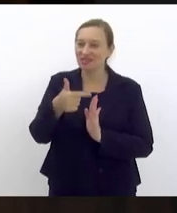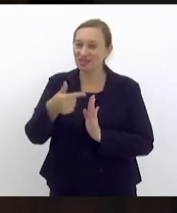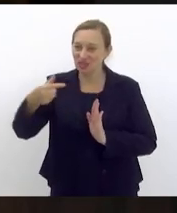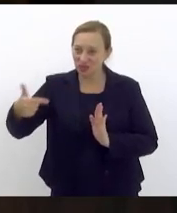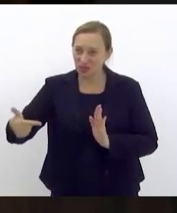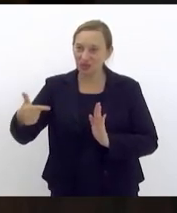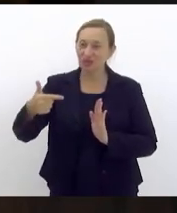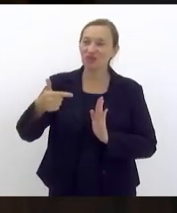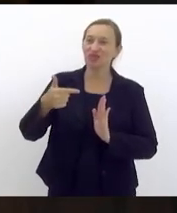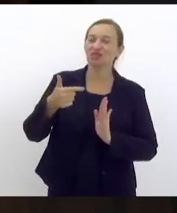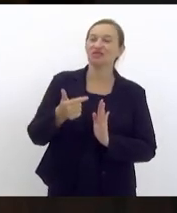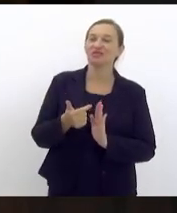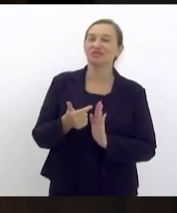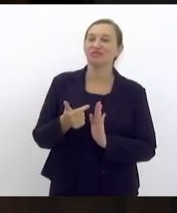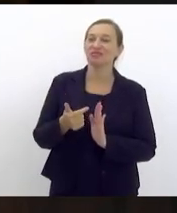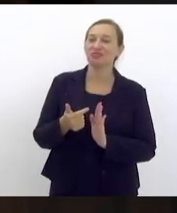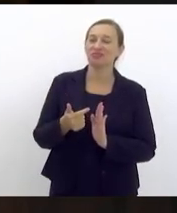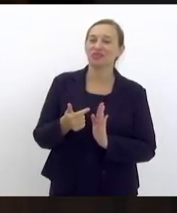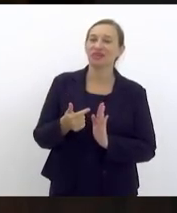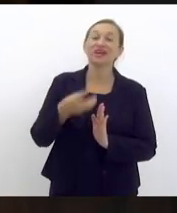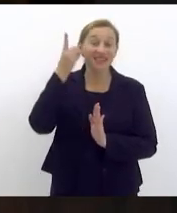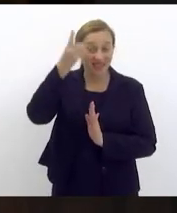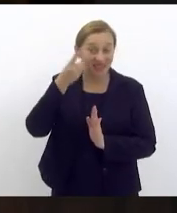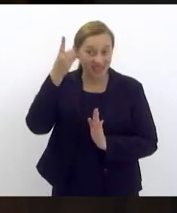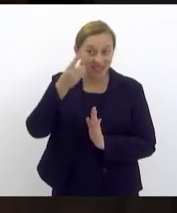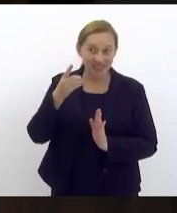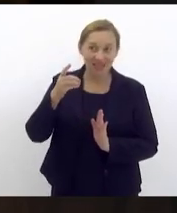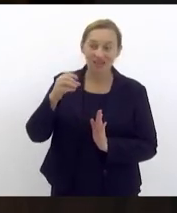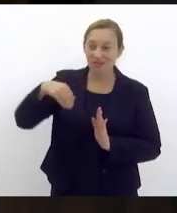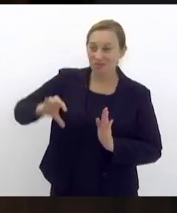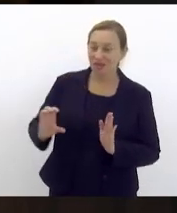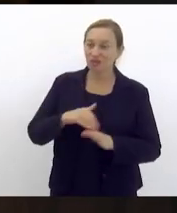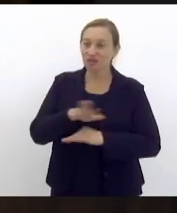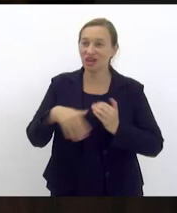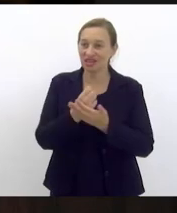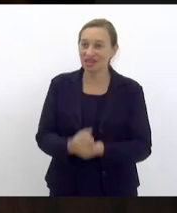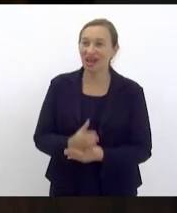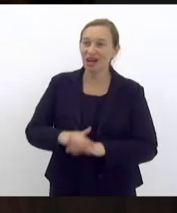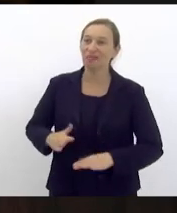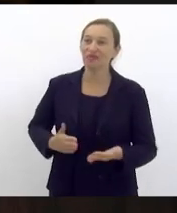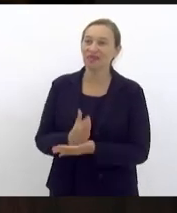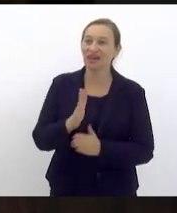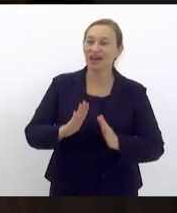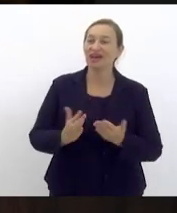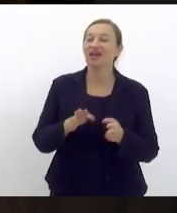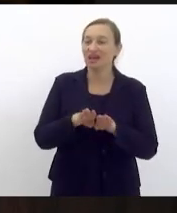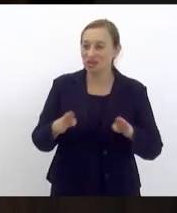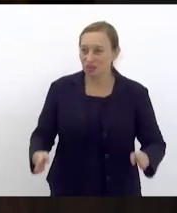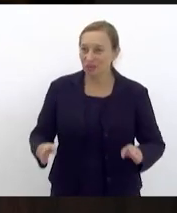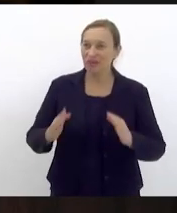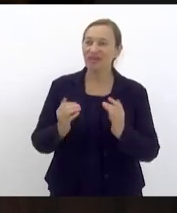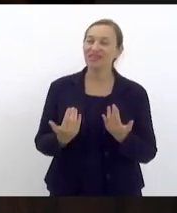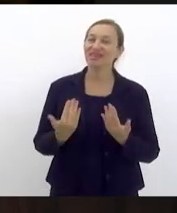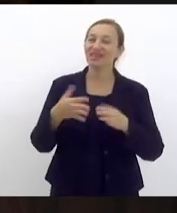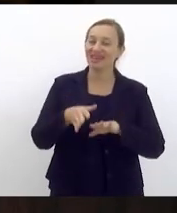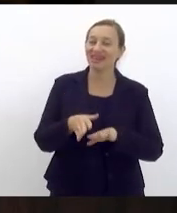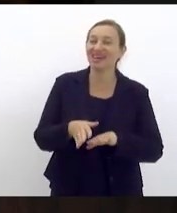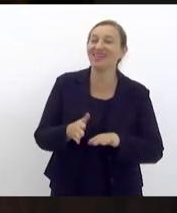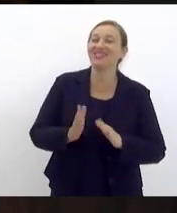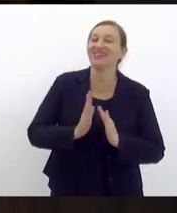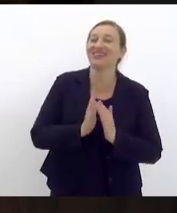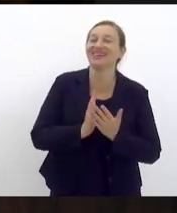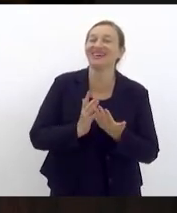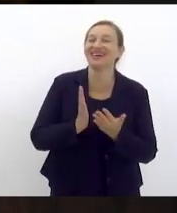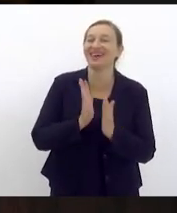de 22 do deputado Carlos Mix hoje que a própria irmã dele como estão aprovado a sobremesa recriamente inclusão na hora do dia